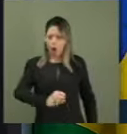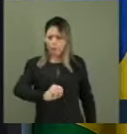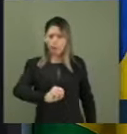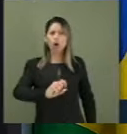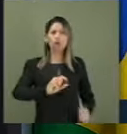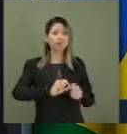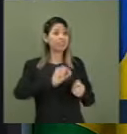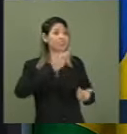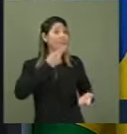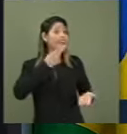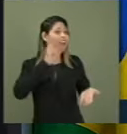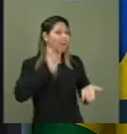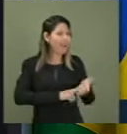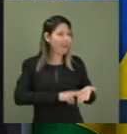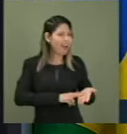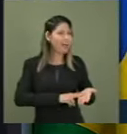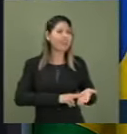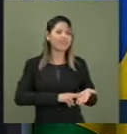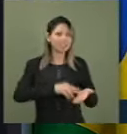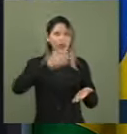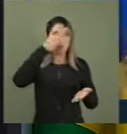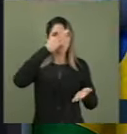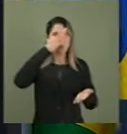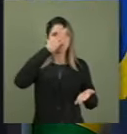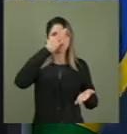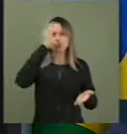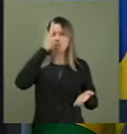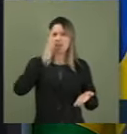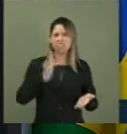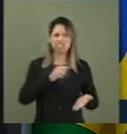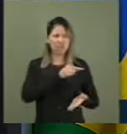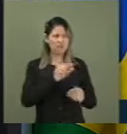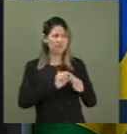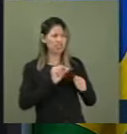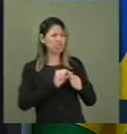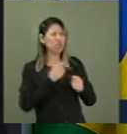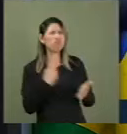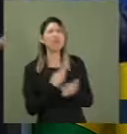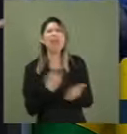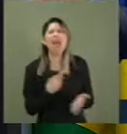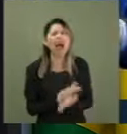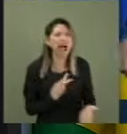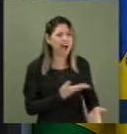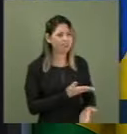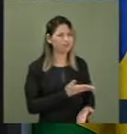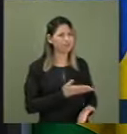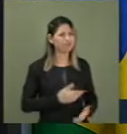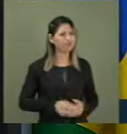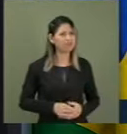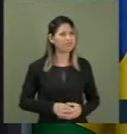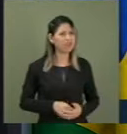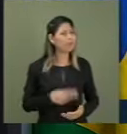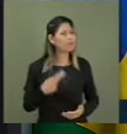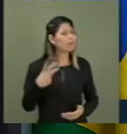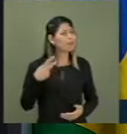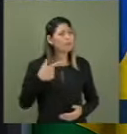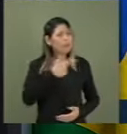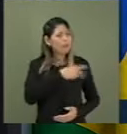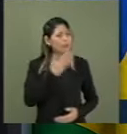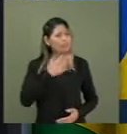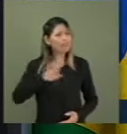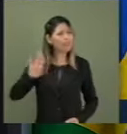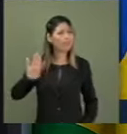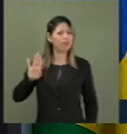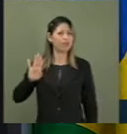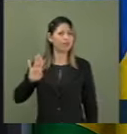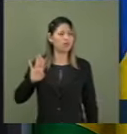do Brasil e que está fazendo tudo ao contrário do que ele prometeu. E